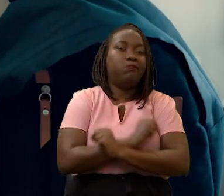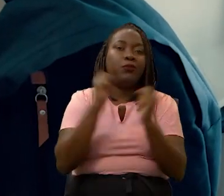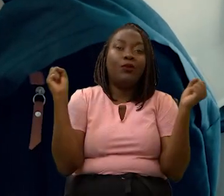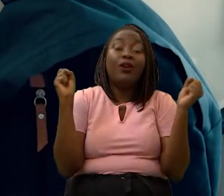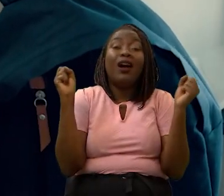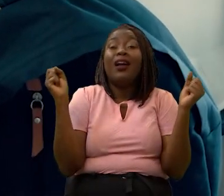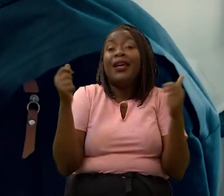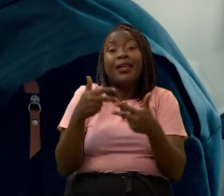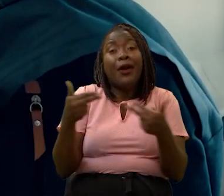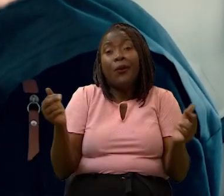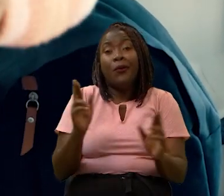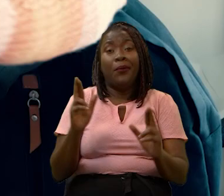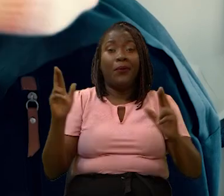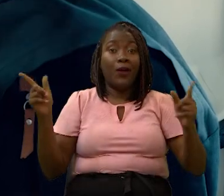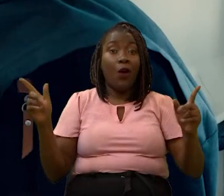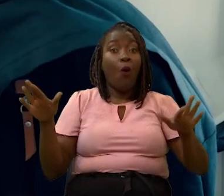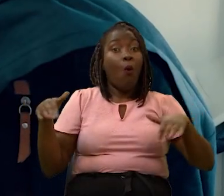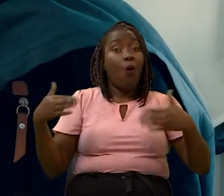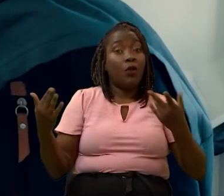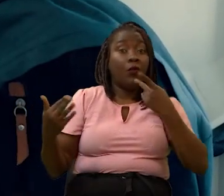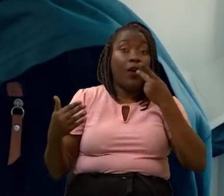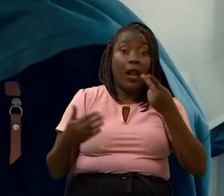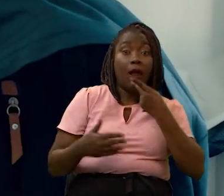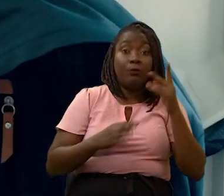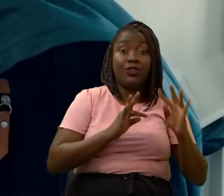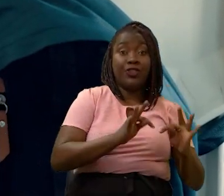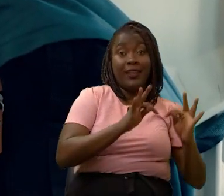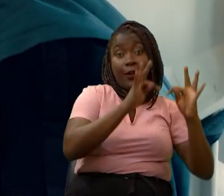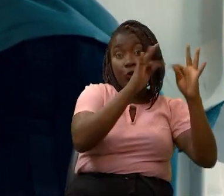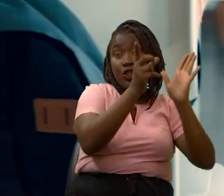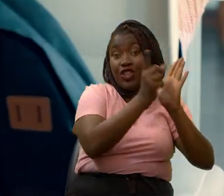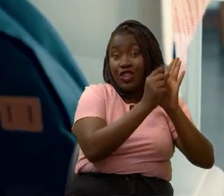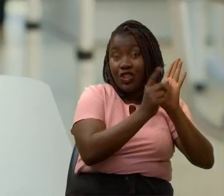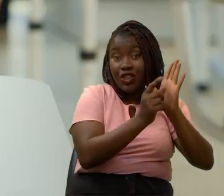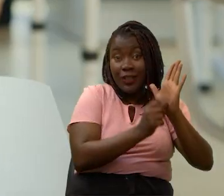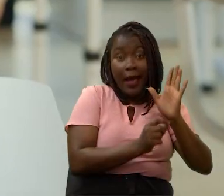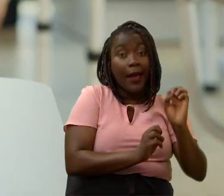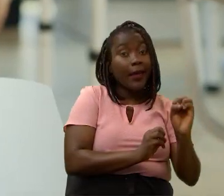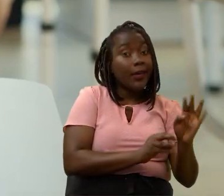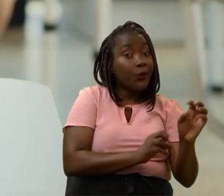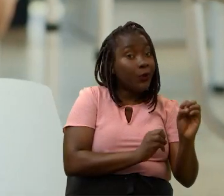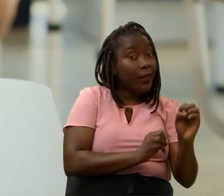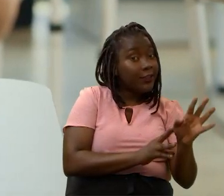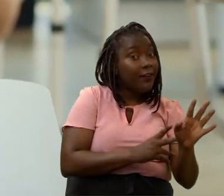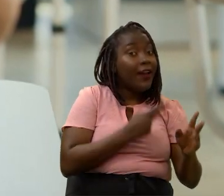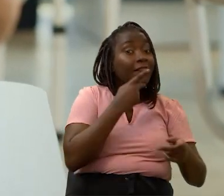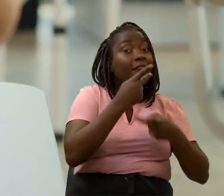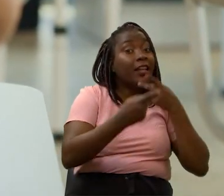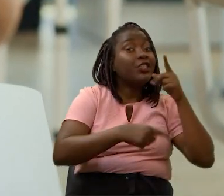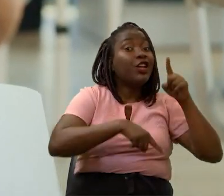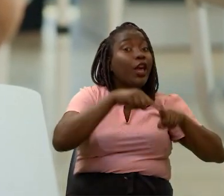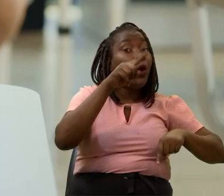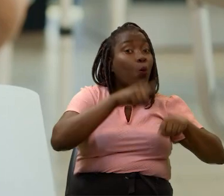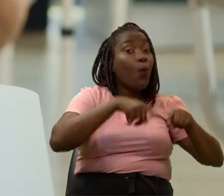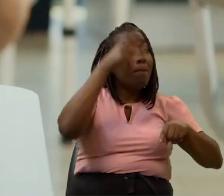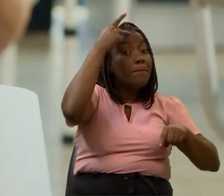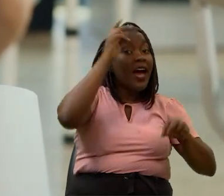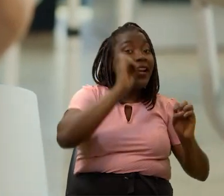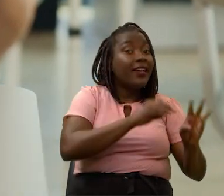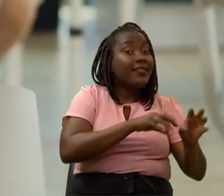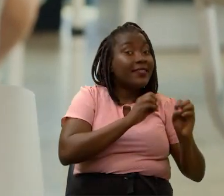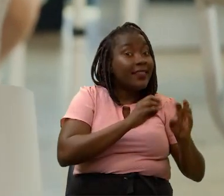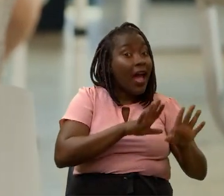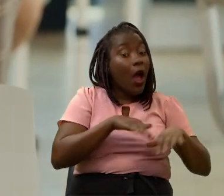Né? Impossível. E são coisas distintas. Quando falamos, por exemplo, de tecnologias digitais educativas, estamos falando de recursos